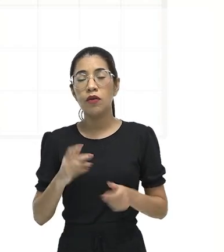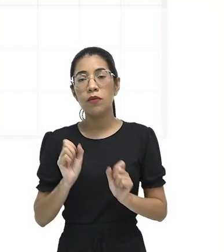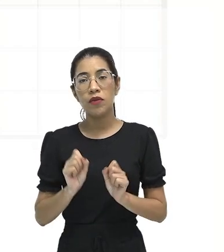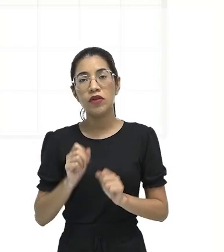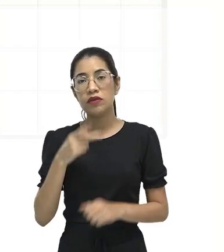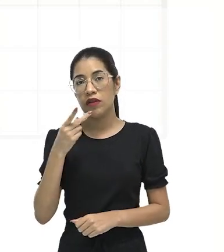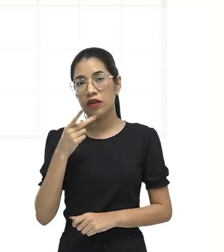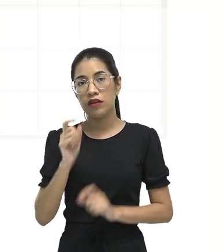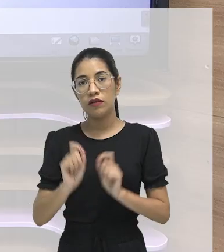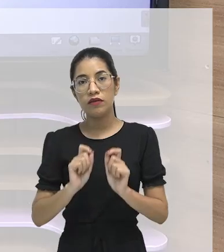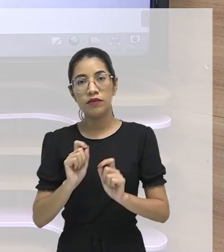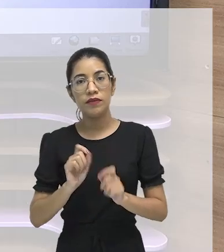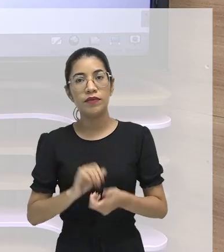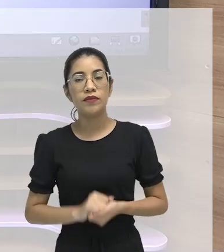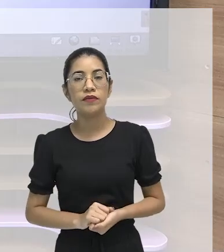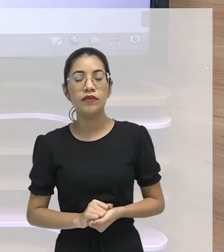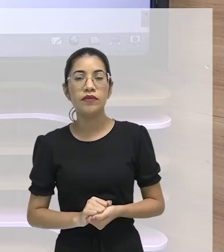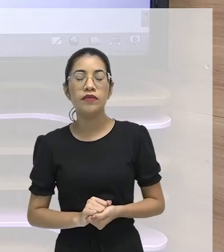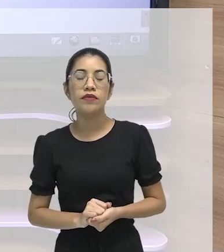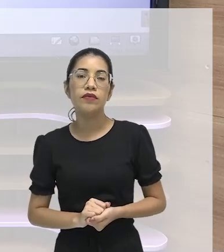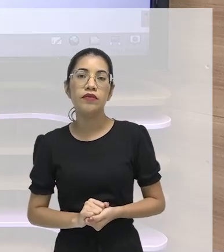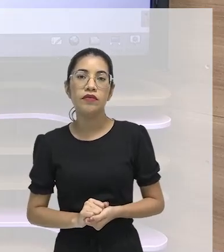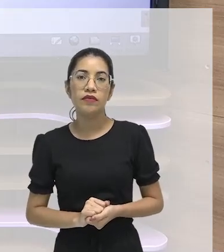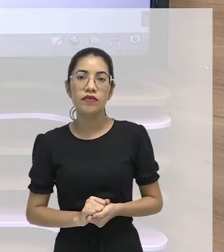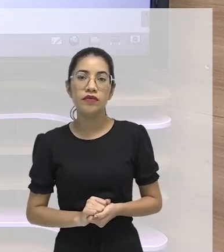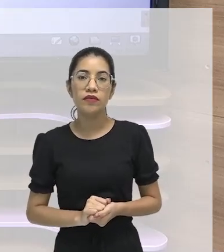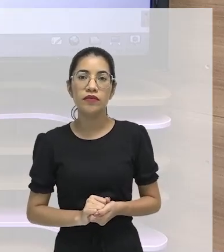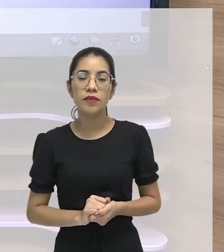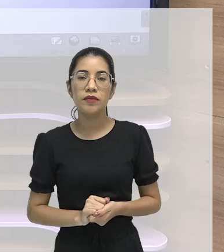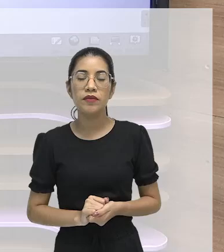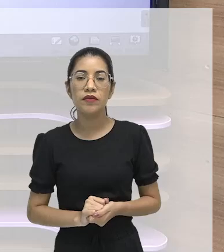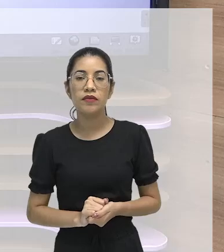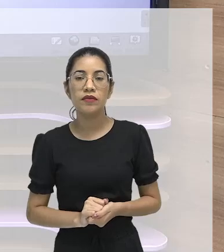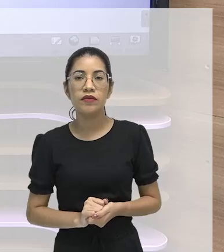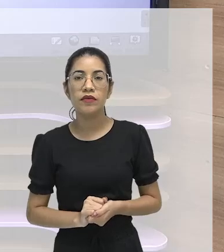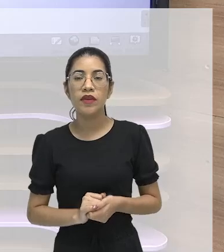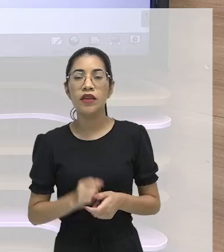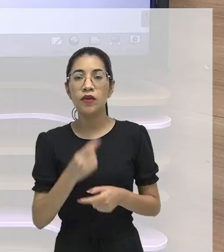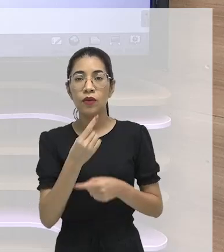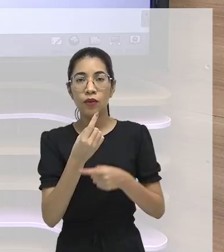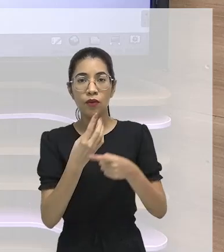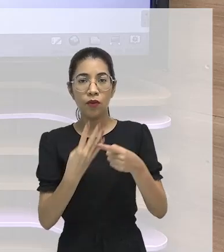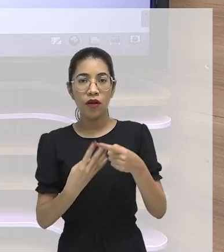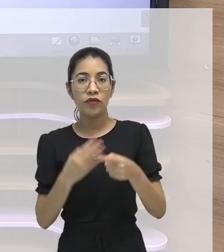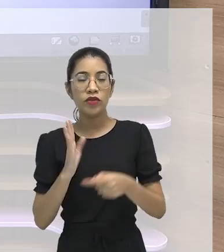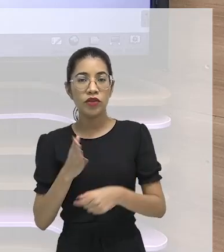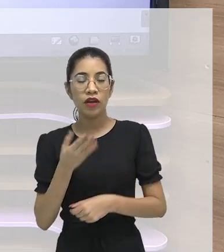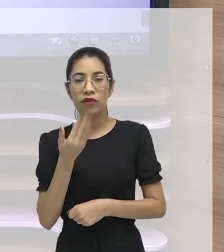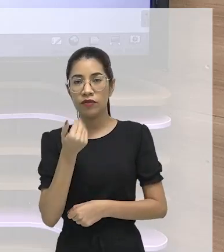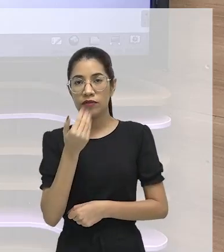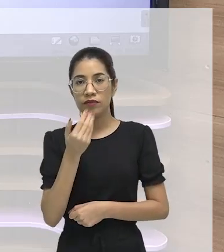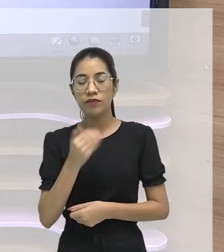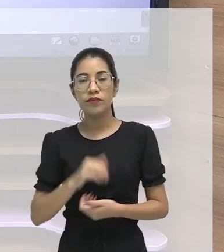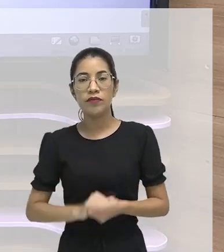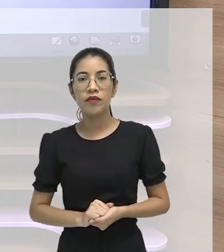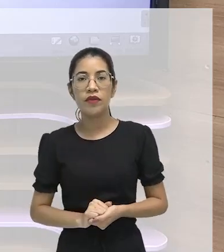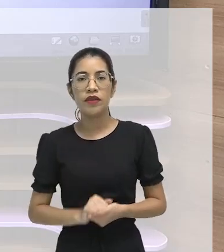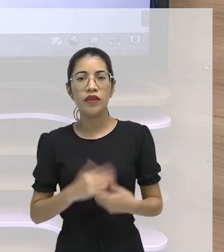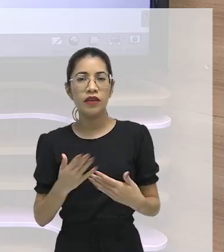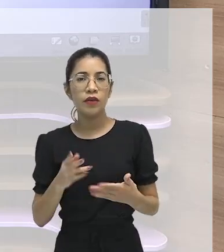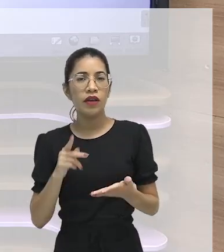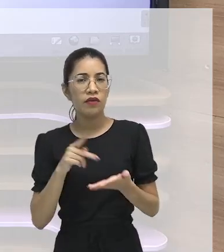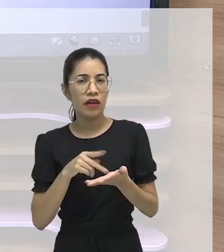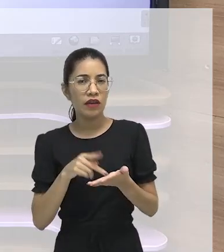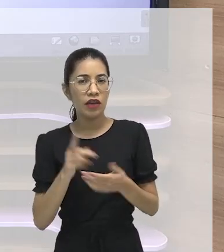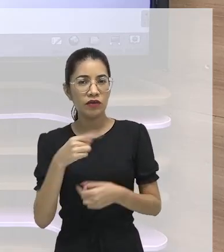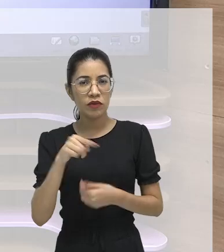alguém que 1/4 dessa pizza foi consumida. Será que isso é verdade,